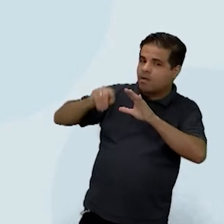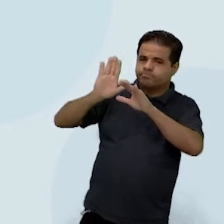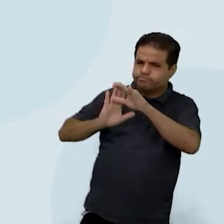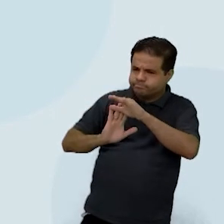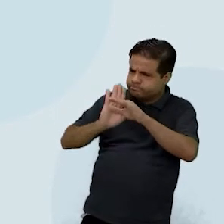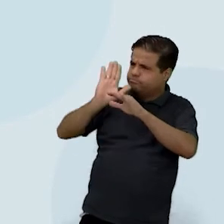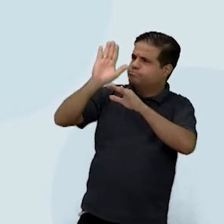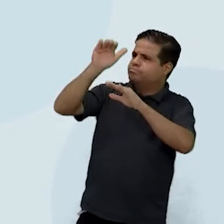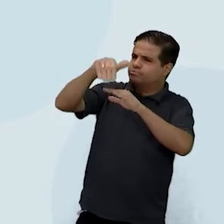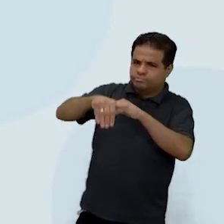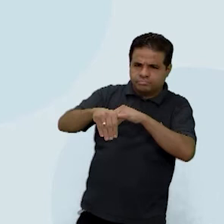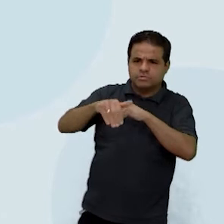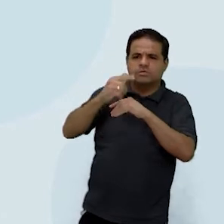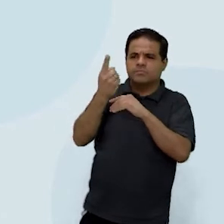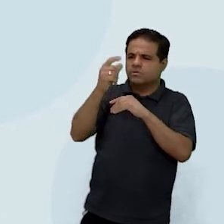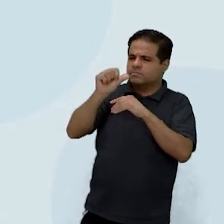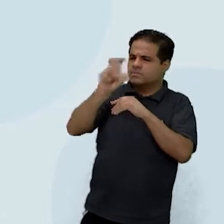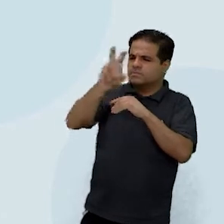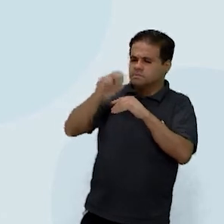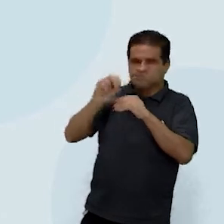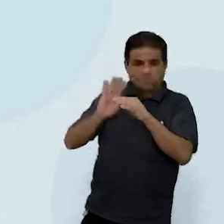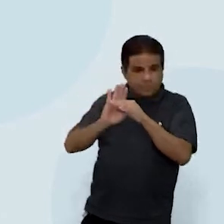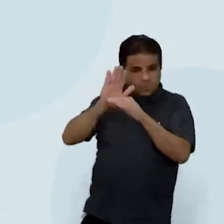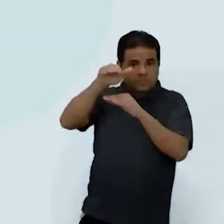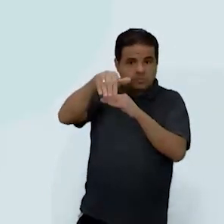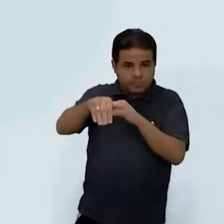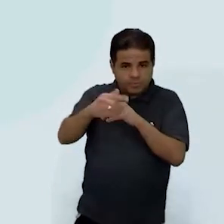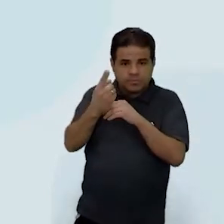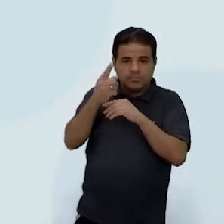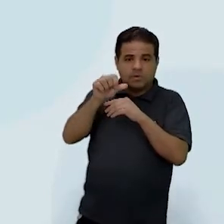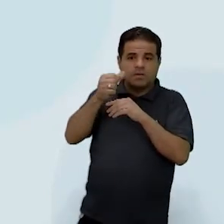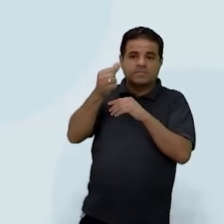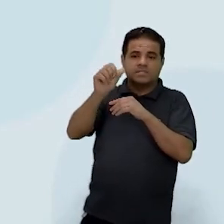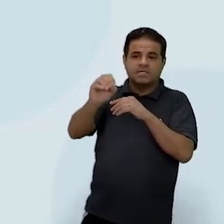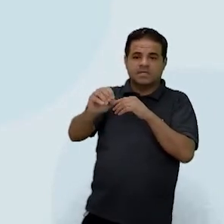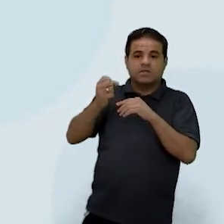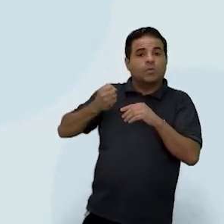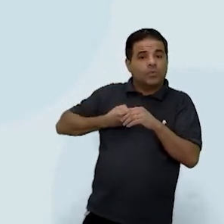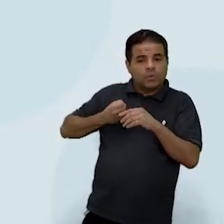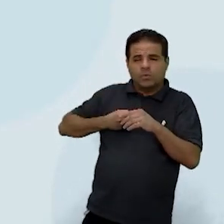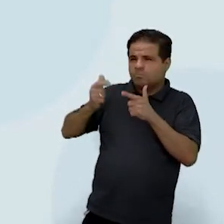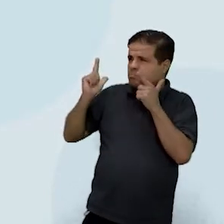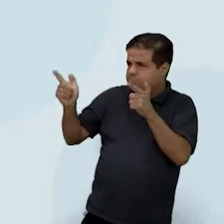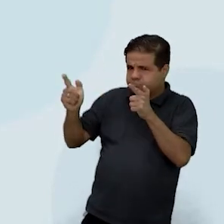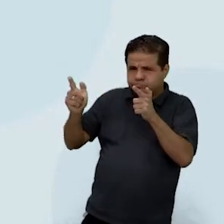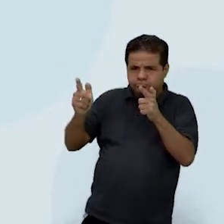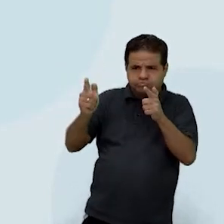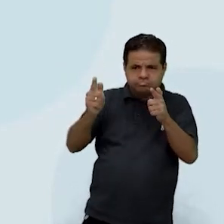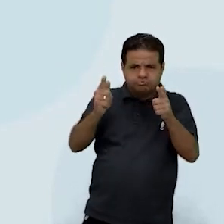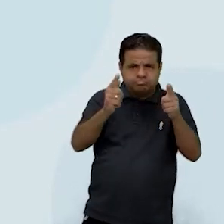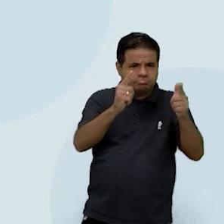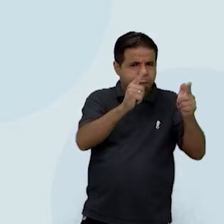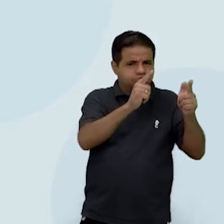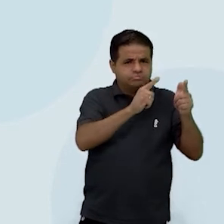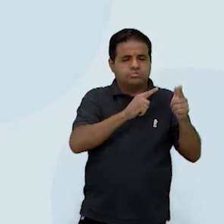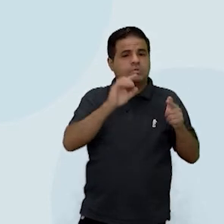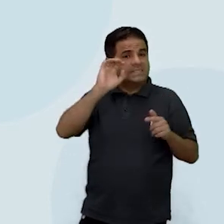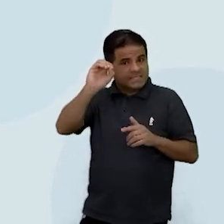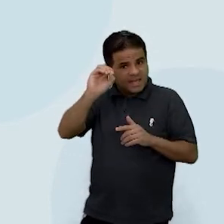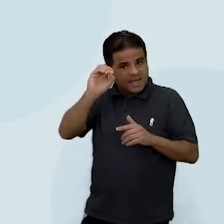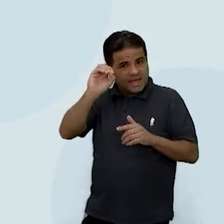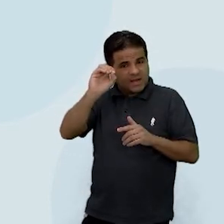de 1950 para 1960, um número de armas nucleares que foi de